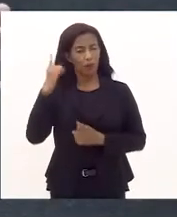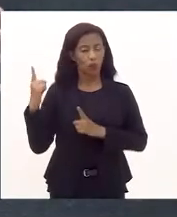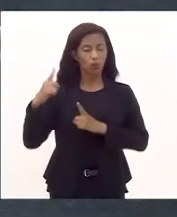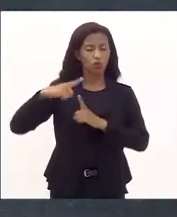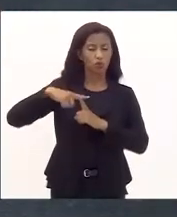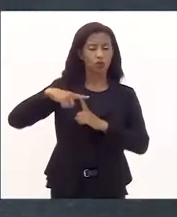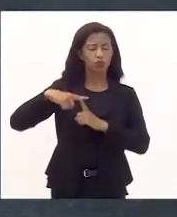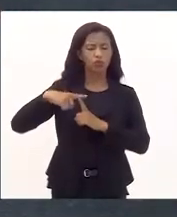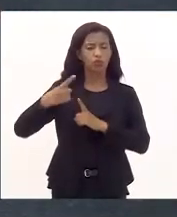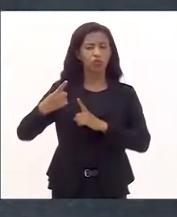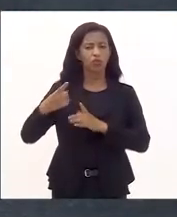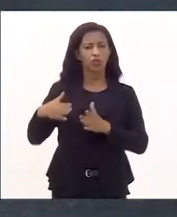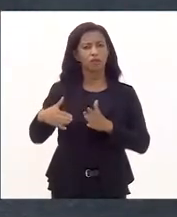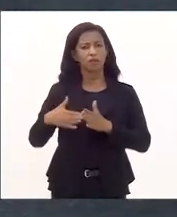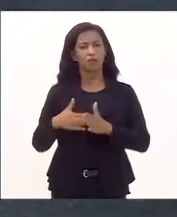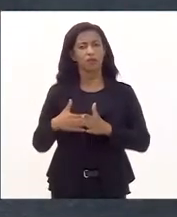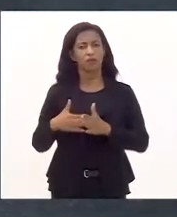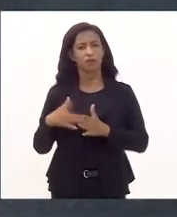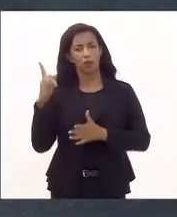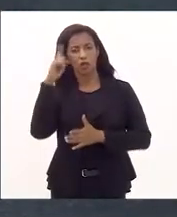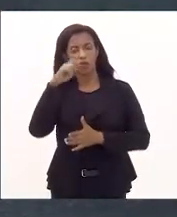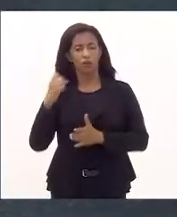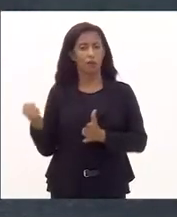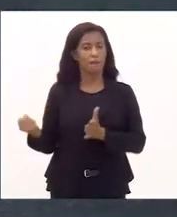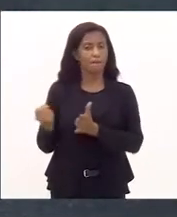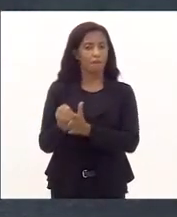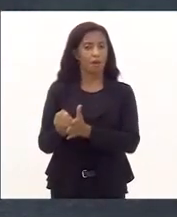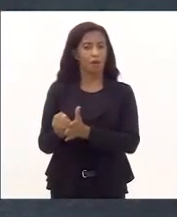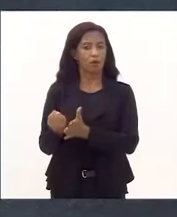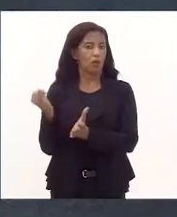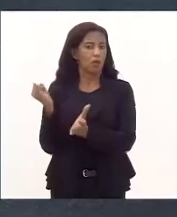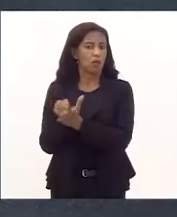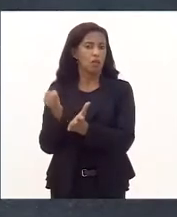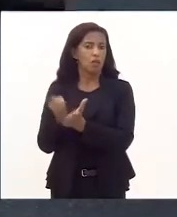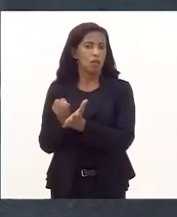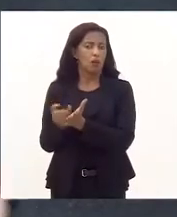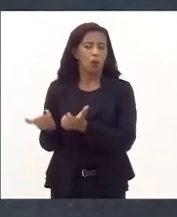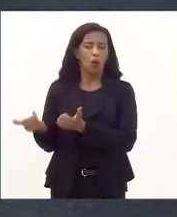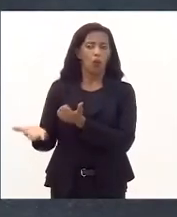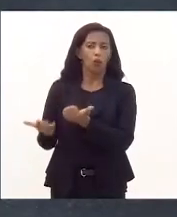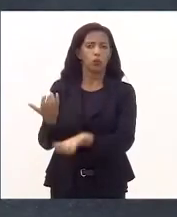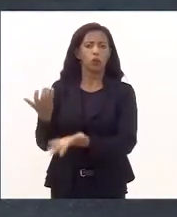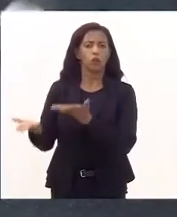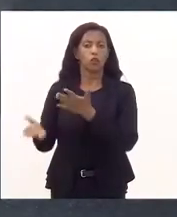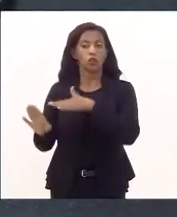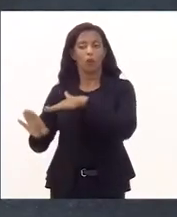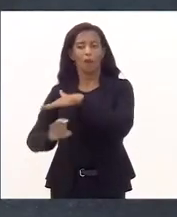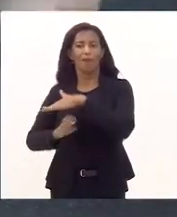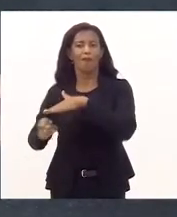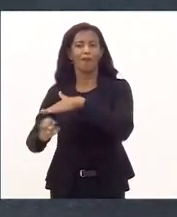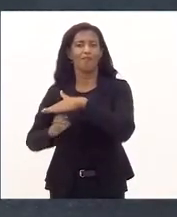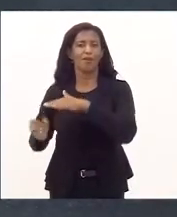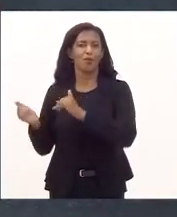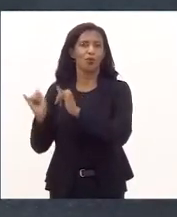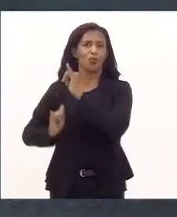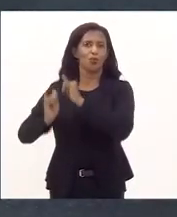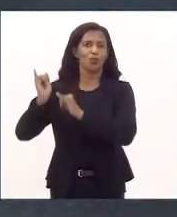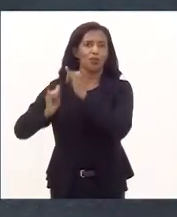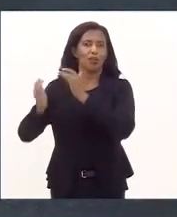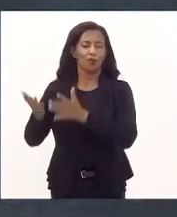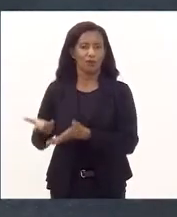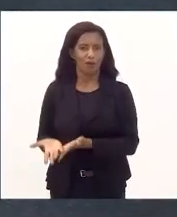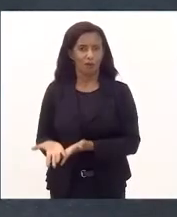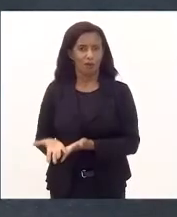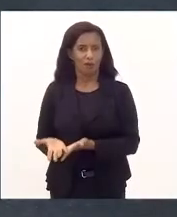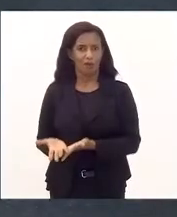de limitação, já que é difícil projetar o impacto, que não é uma isenção tributária concedida a uma empresa, um empreendimento industrial, uma planta industrial,